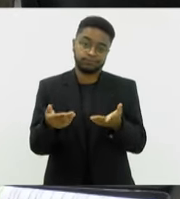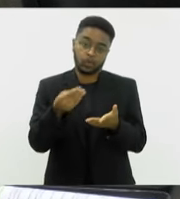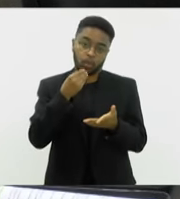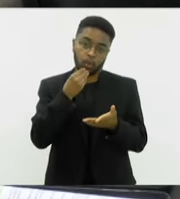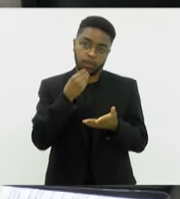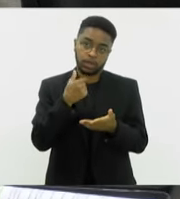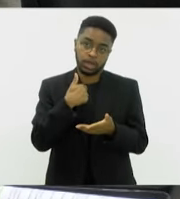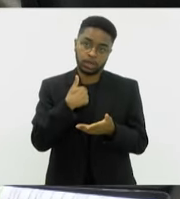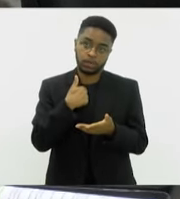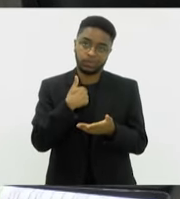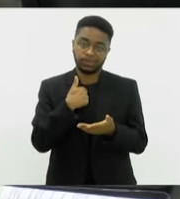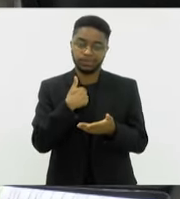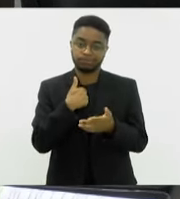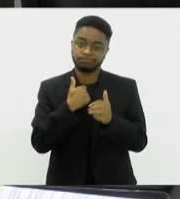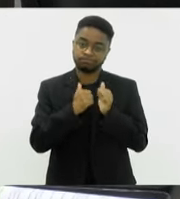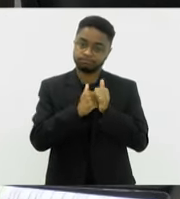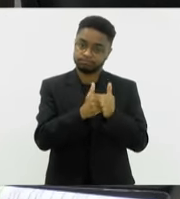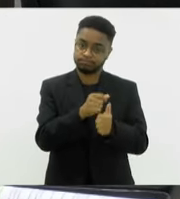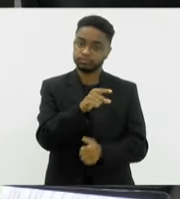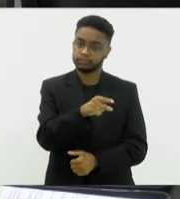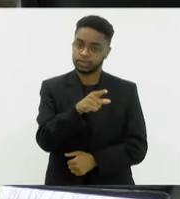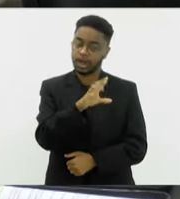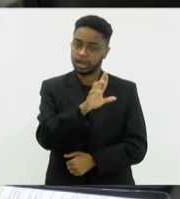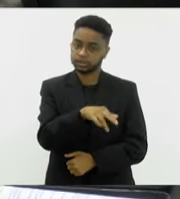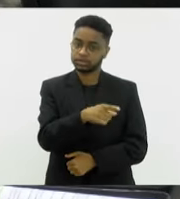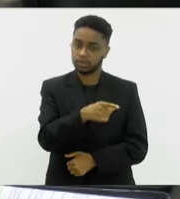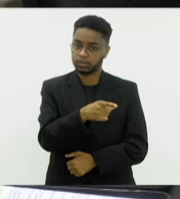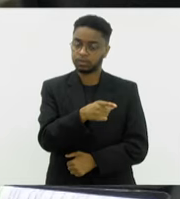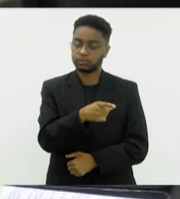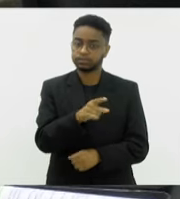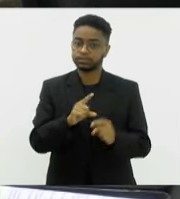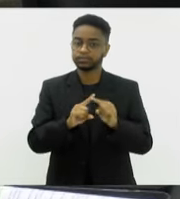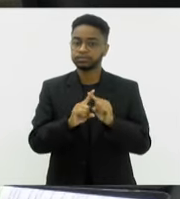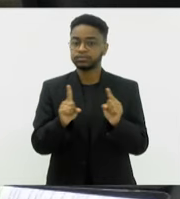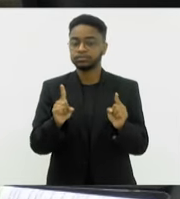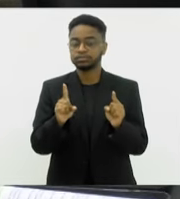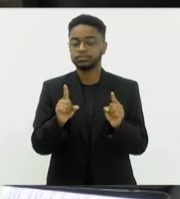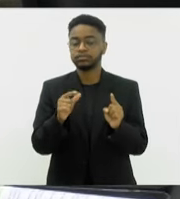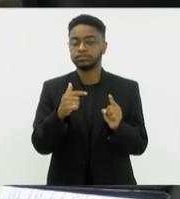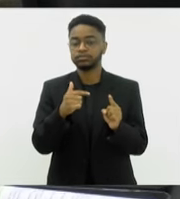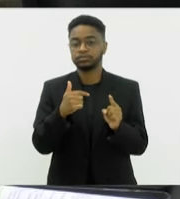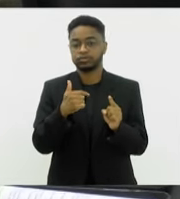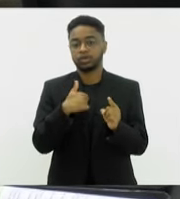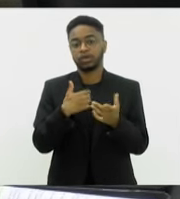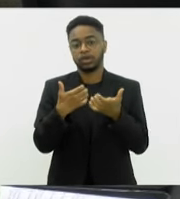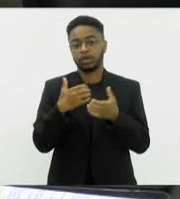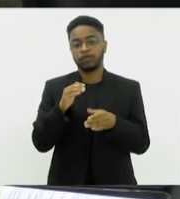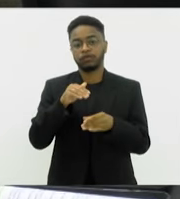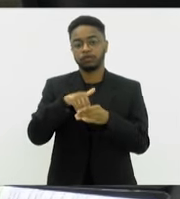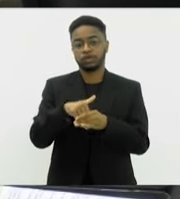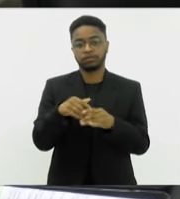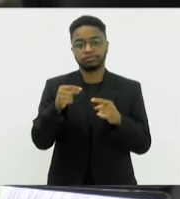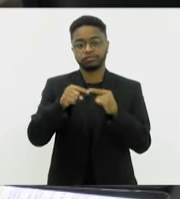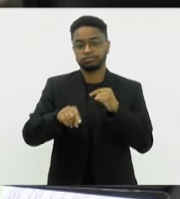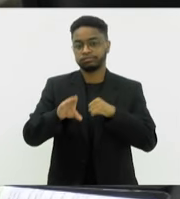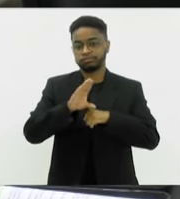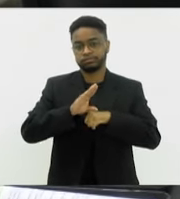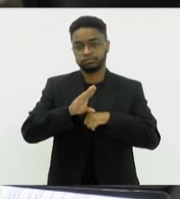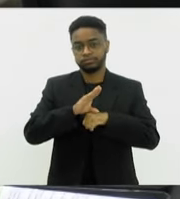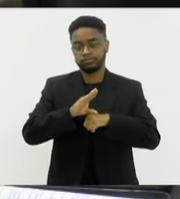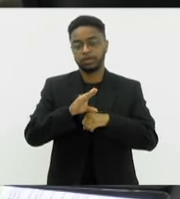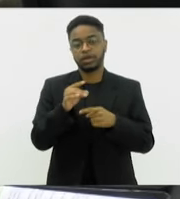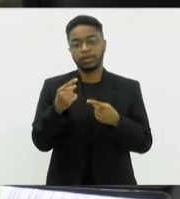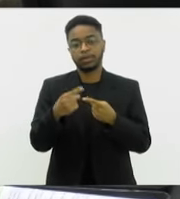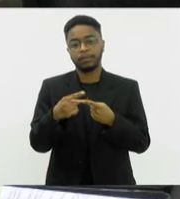vou, obviamente, seguindo a linha de Vossa Excelência, tem total razão, mas eu me permitiria, inclusive, um voto pela inconstitucionalidade.